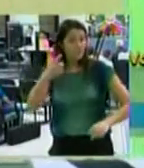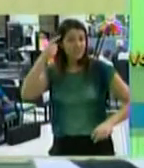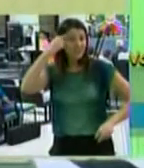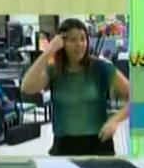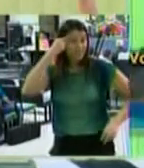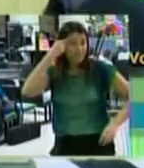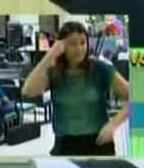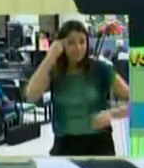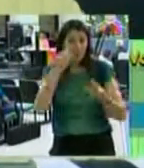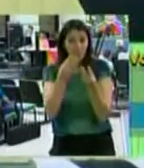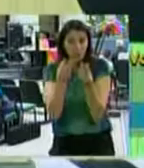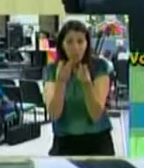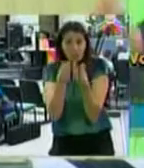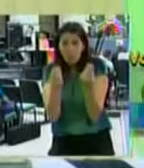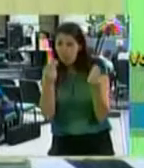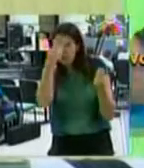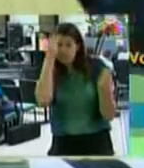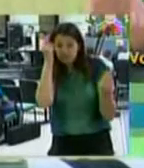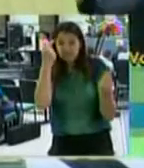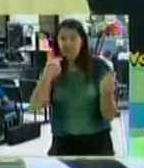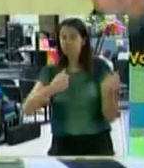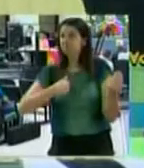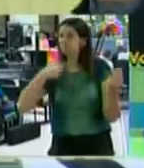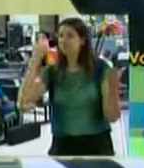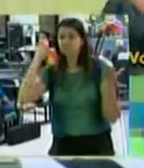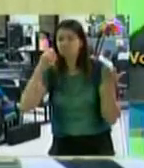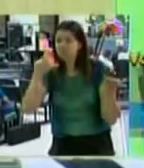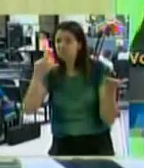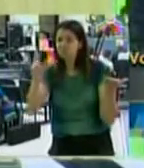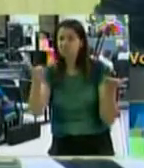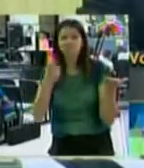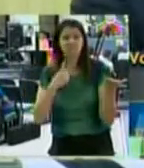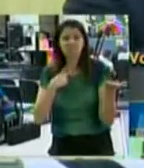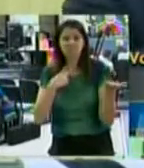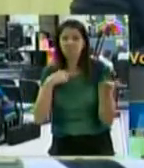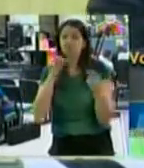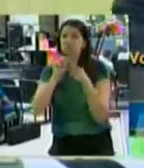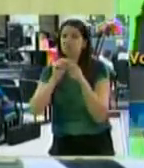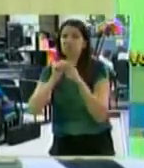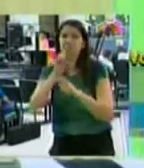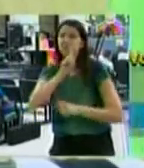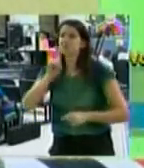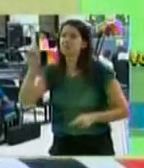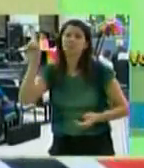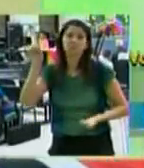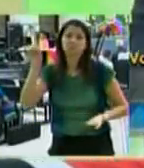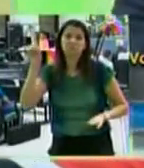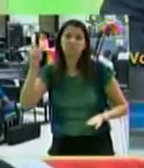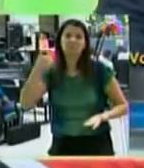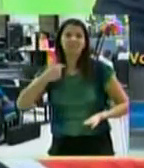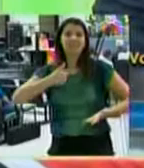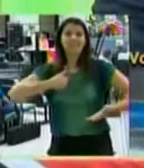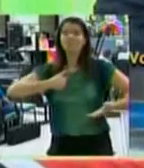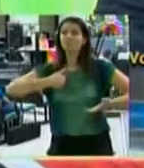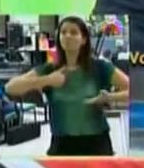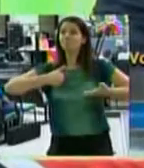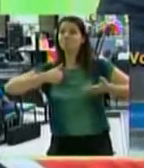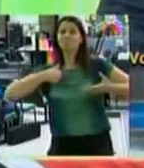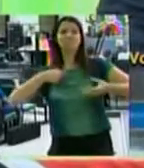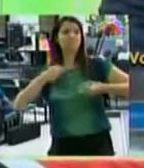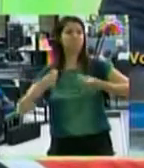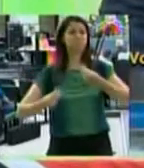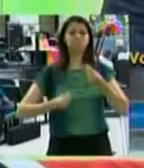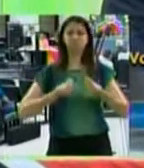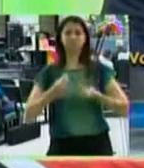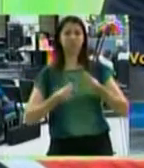pessoas? Eu não tenho condições de fazer para Deus. Eu não tenho habilidades para